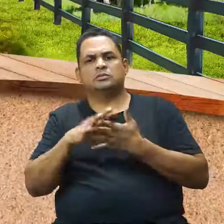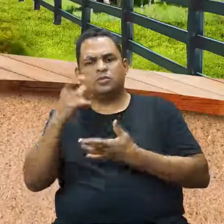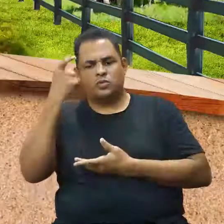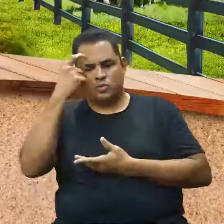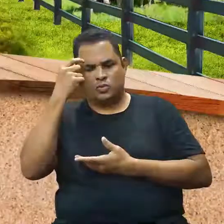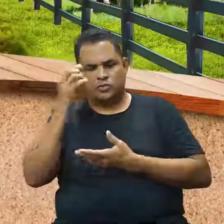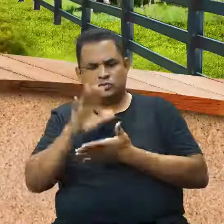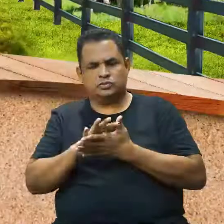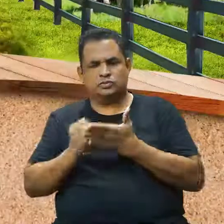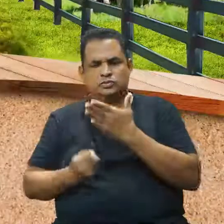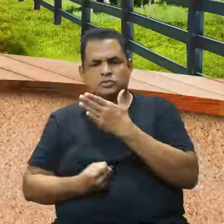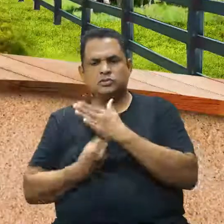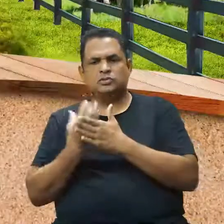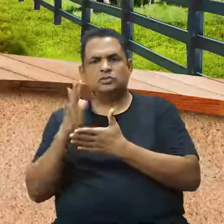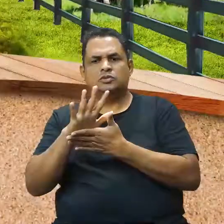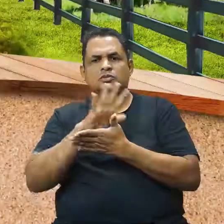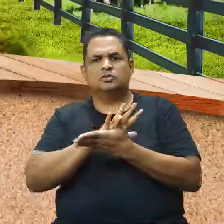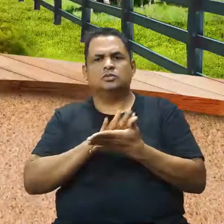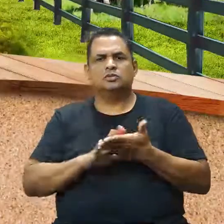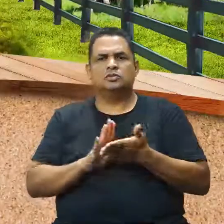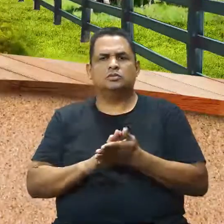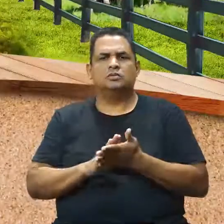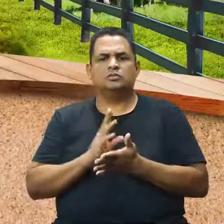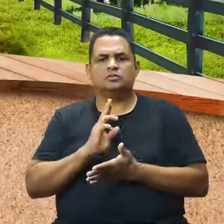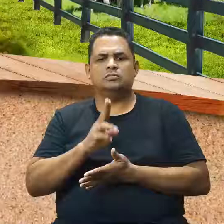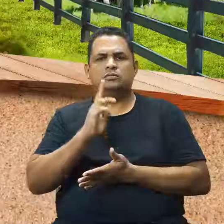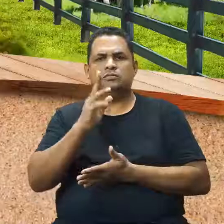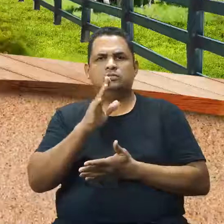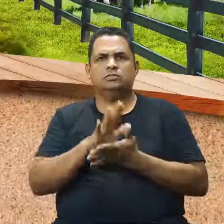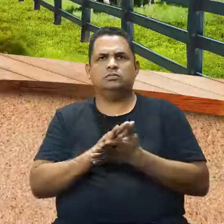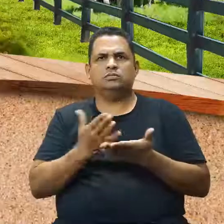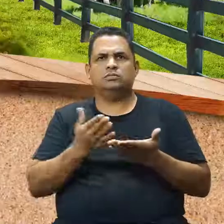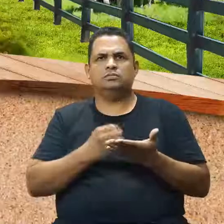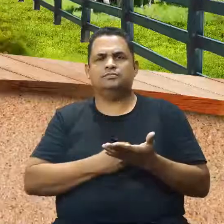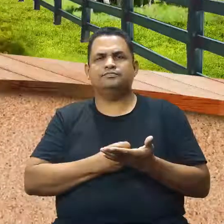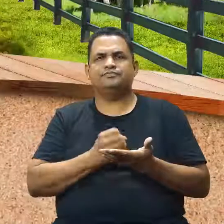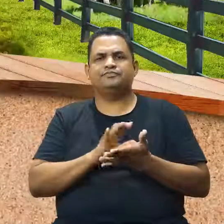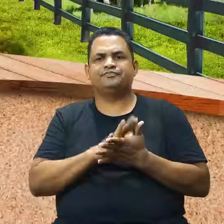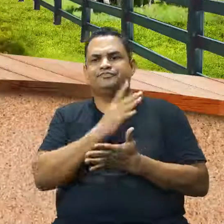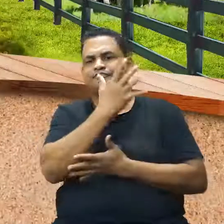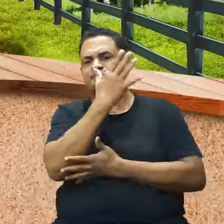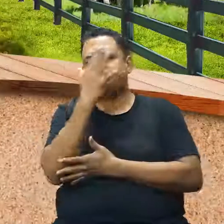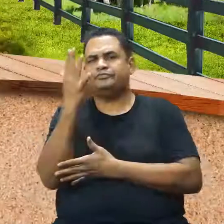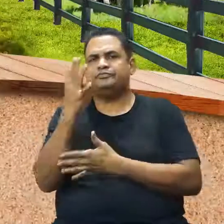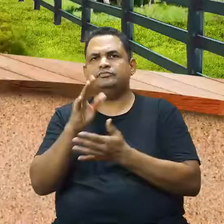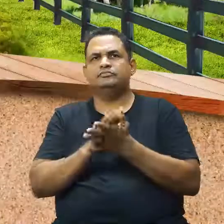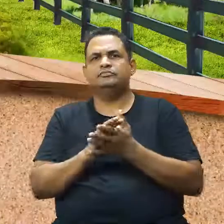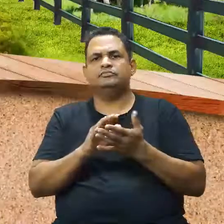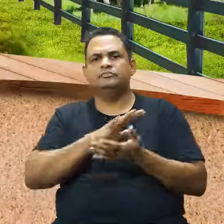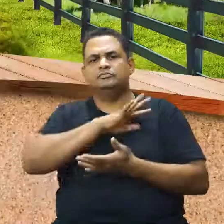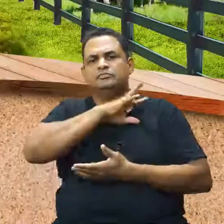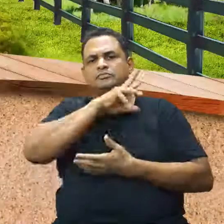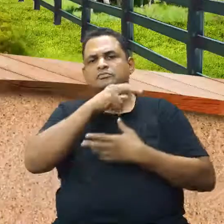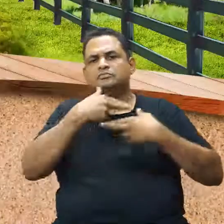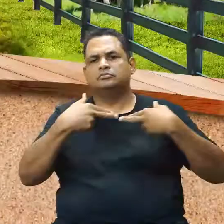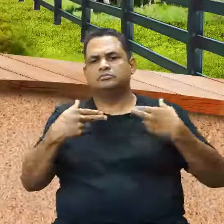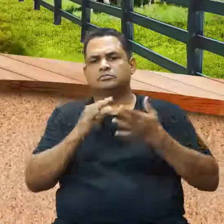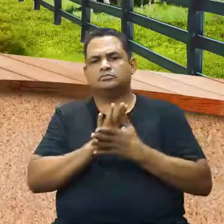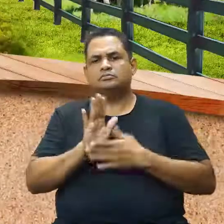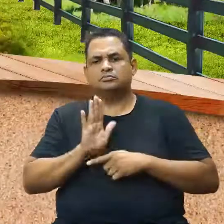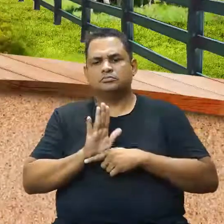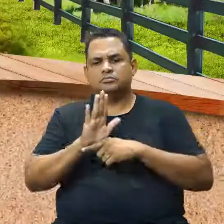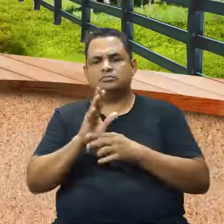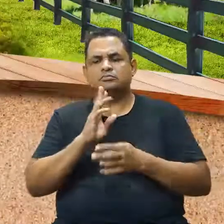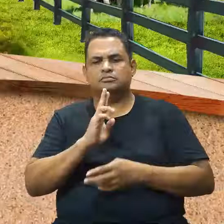ecológica e manutenção dos exemplares vegetais e animais que auxiliam